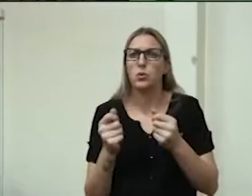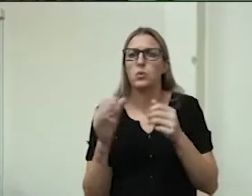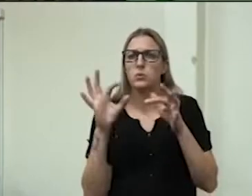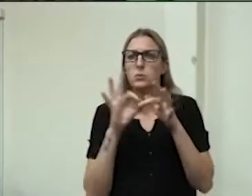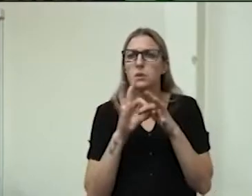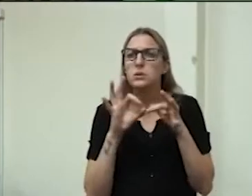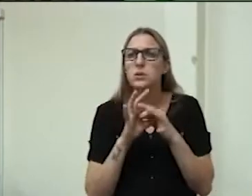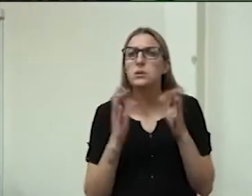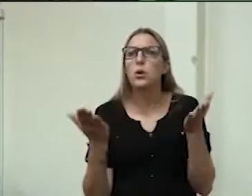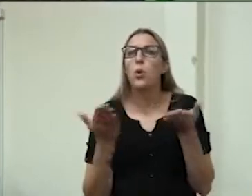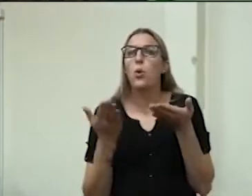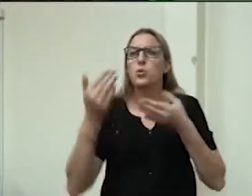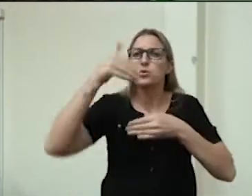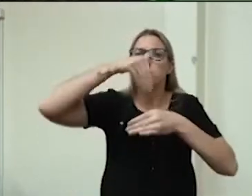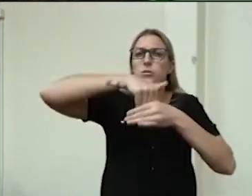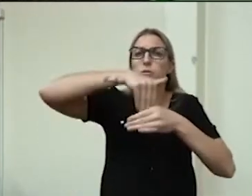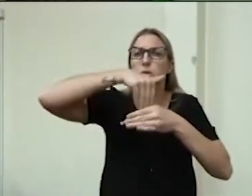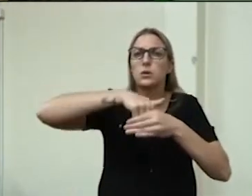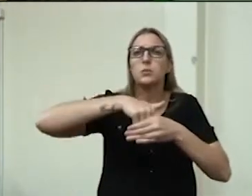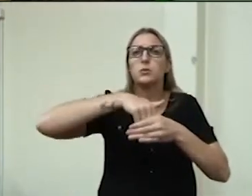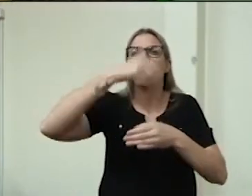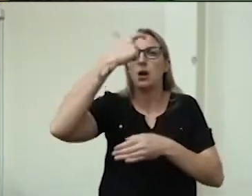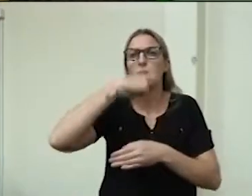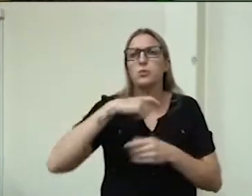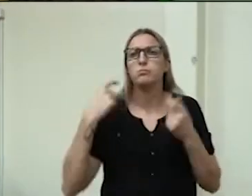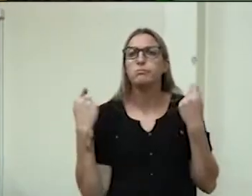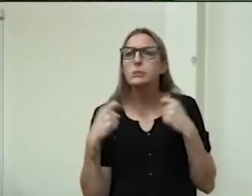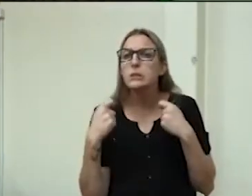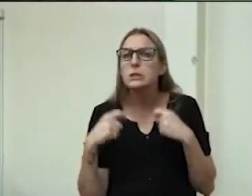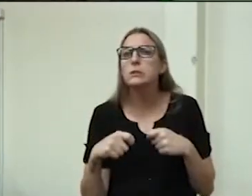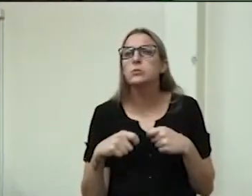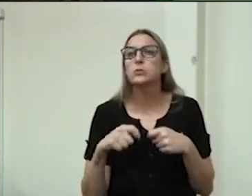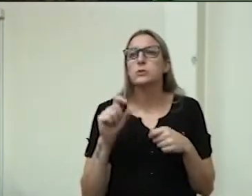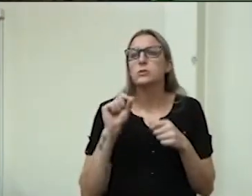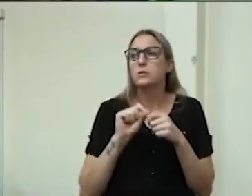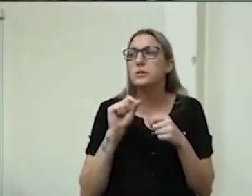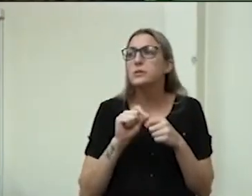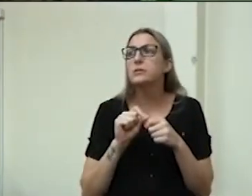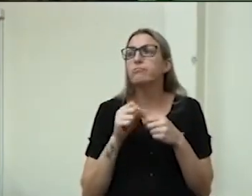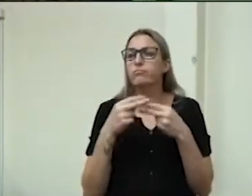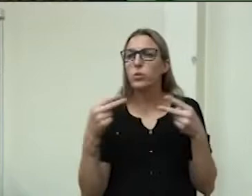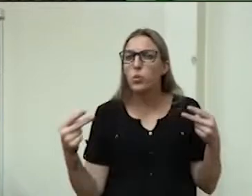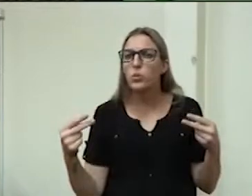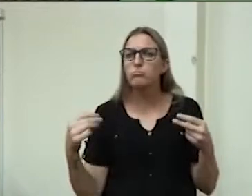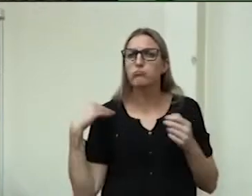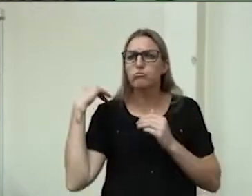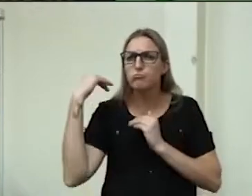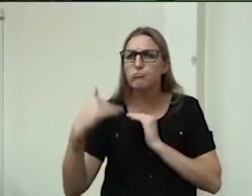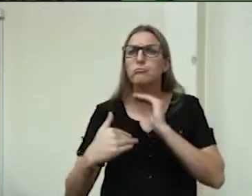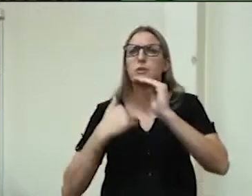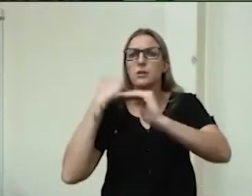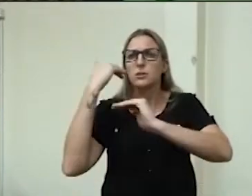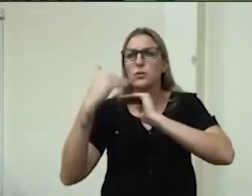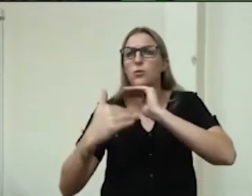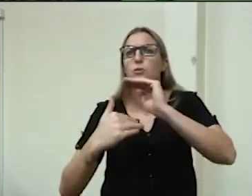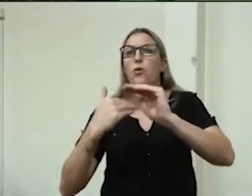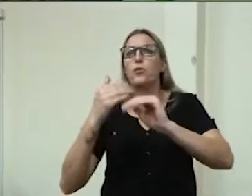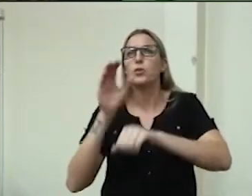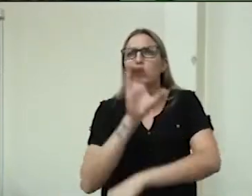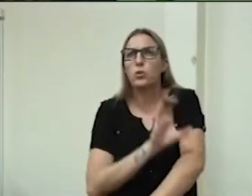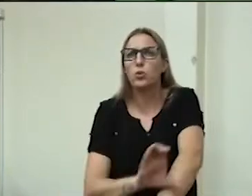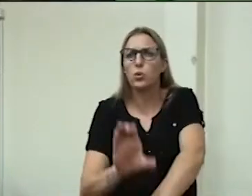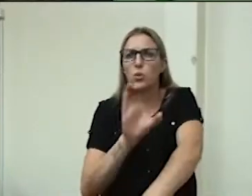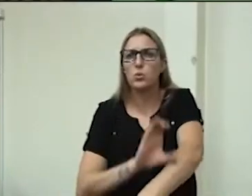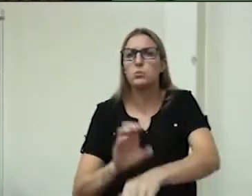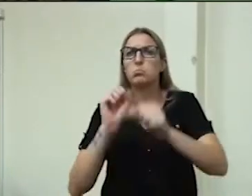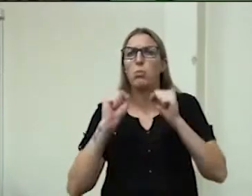nós votamos, eu acho que nós precisamos fazer com que as coisas cada vez cresçam mais e que esse curso possa